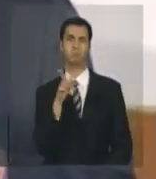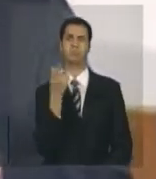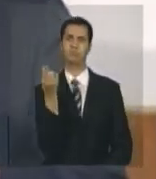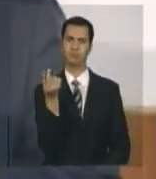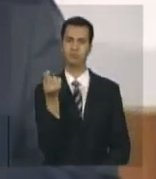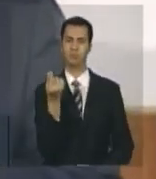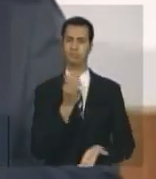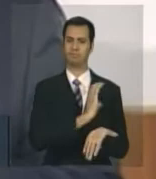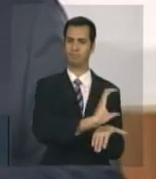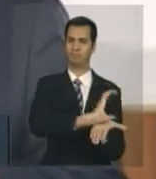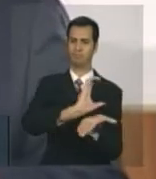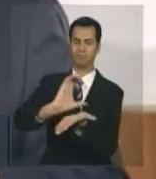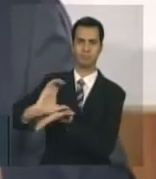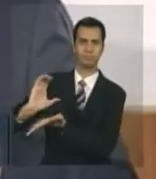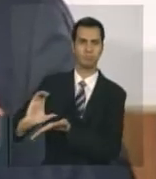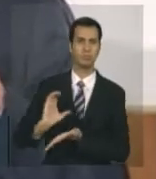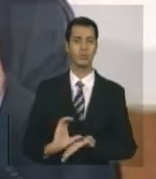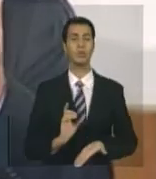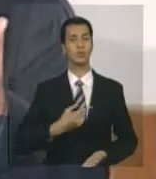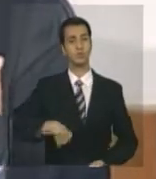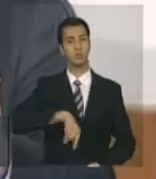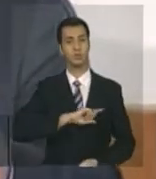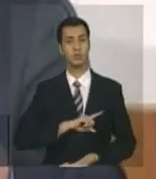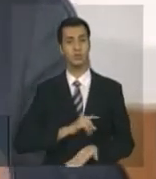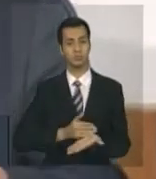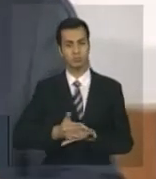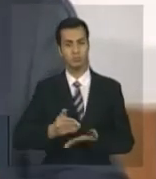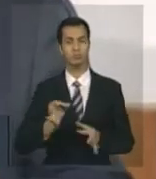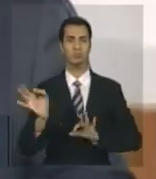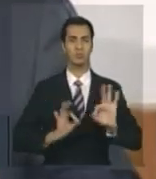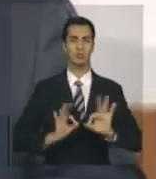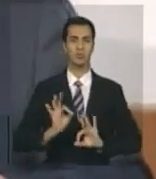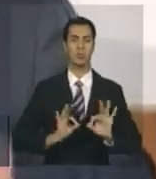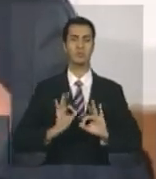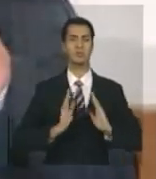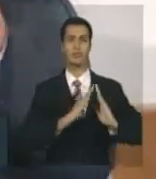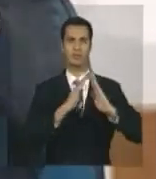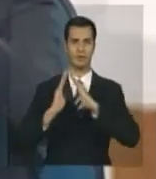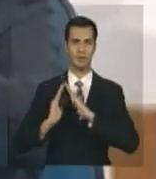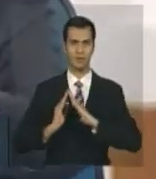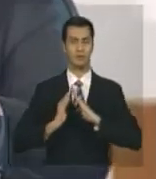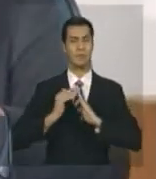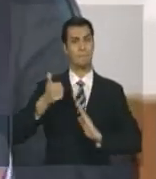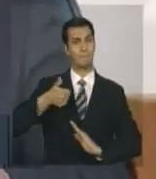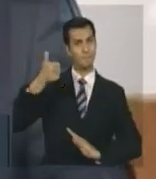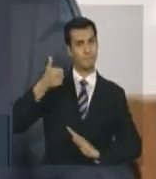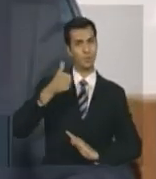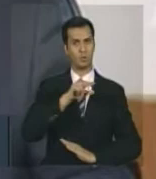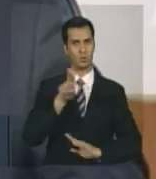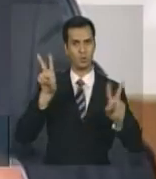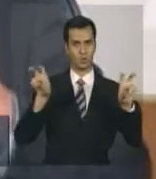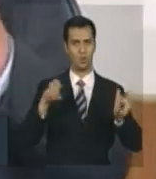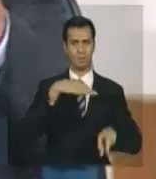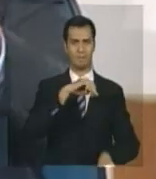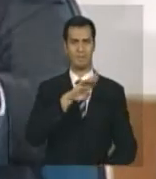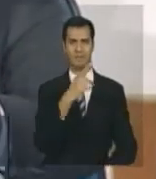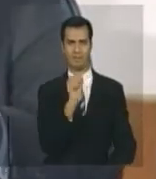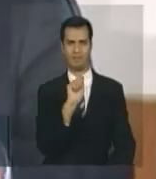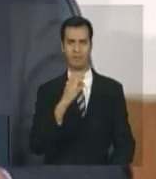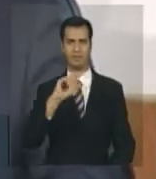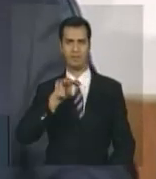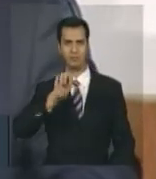então, começamos, através do Minha Casa Minha Vida 1, a colocar 1 milhão de residências, agora